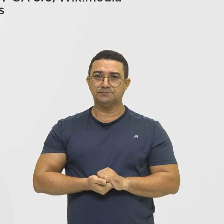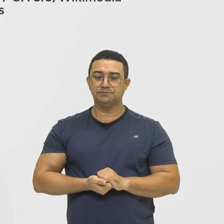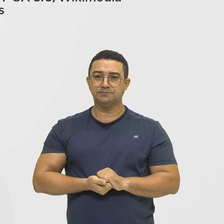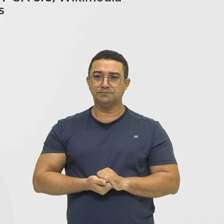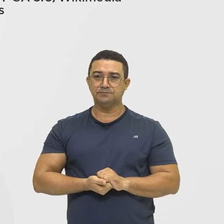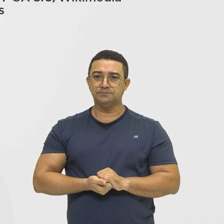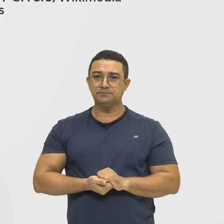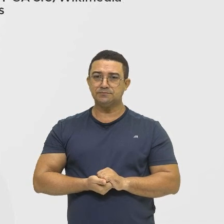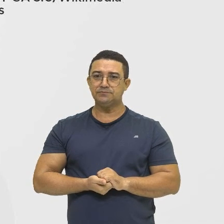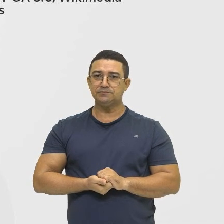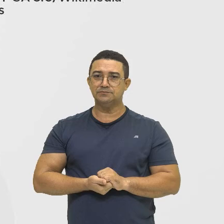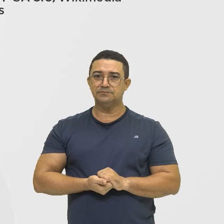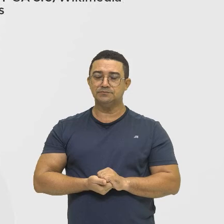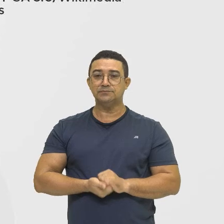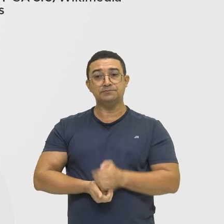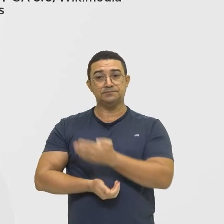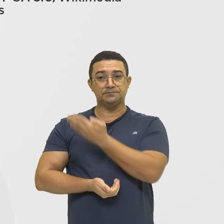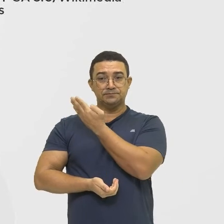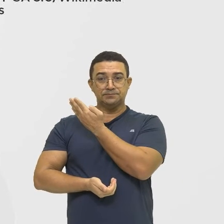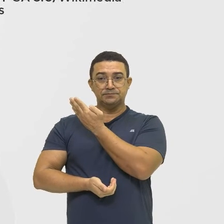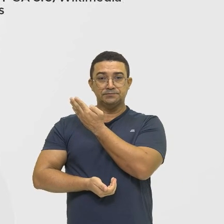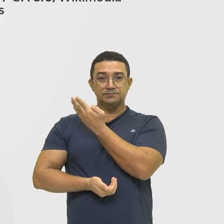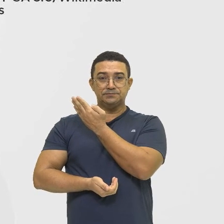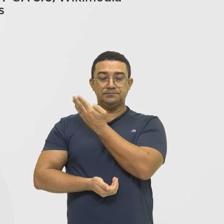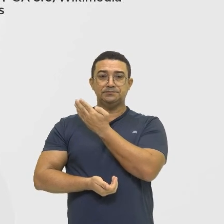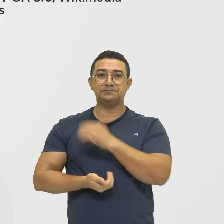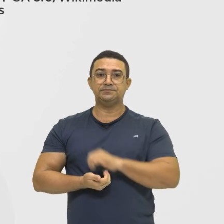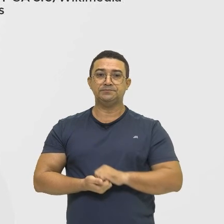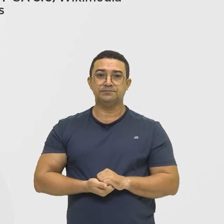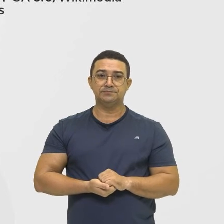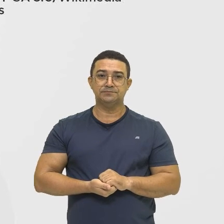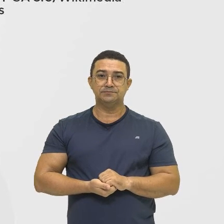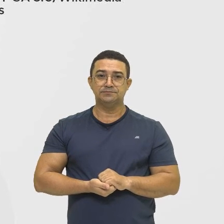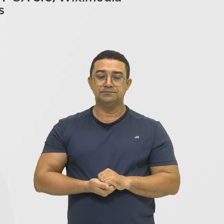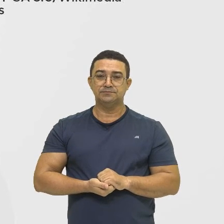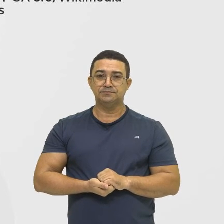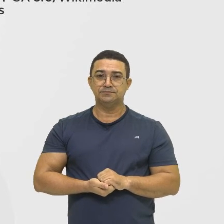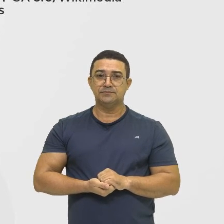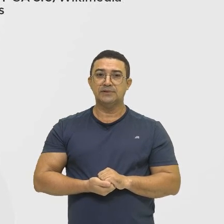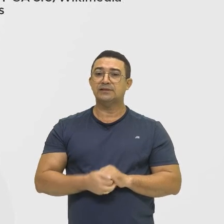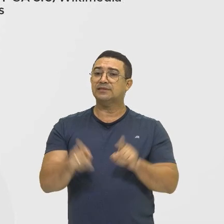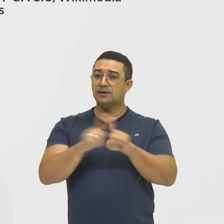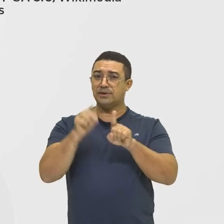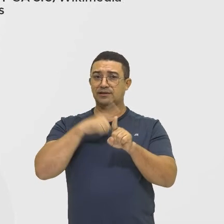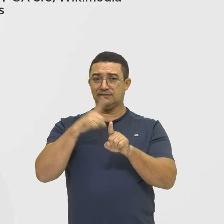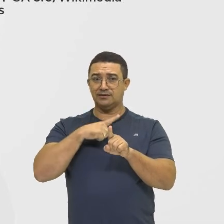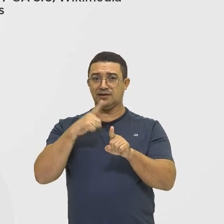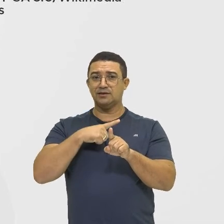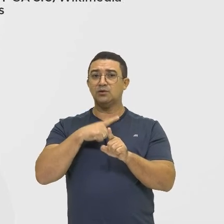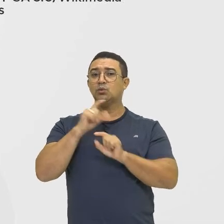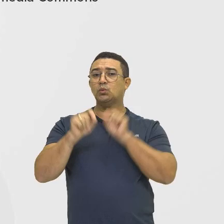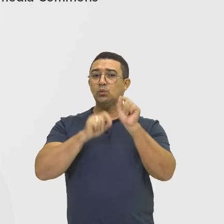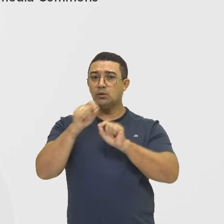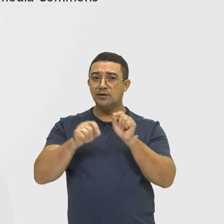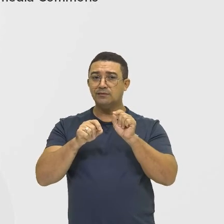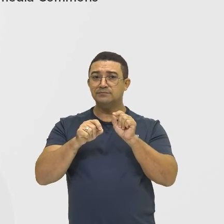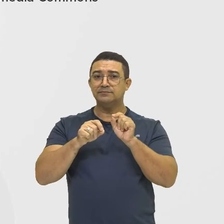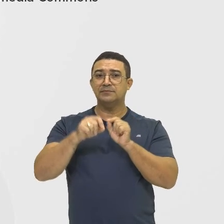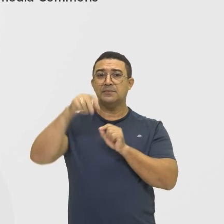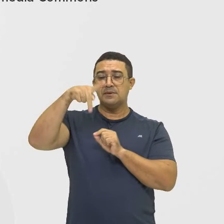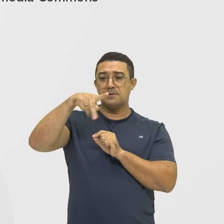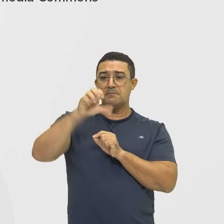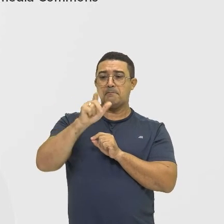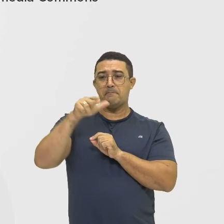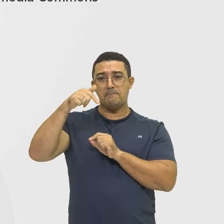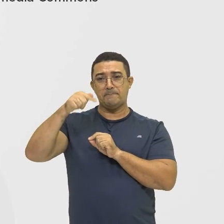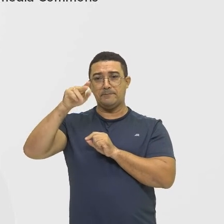Histórico Artístico Nacional, IPAM, certo? E aí nós temos o Parque Nacional da Serra da Capivara,